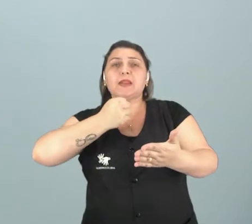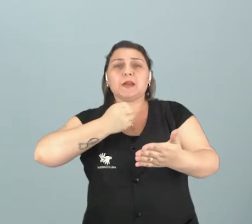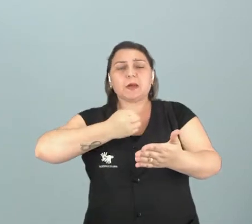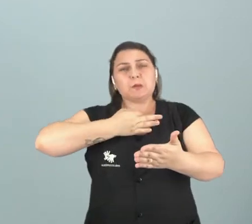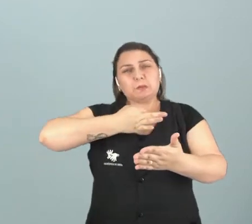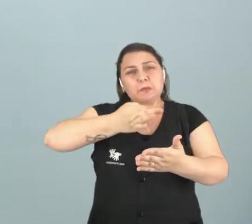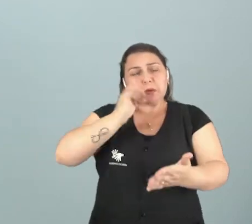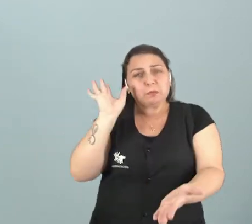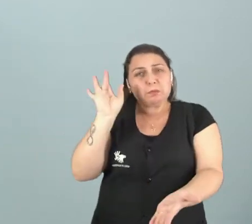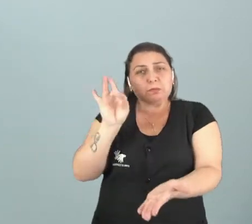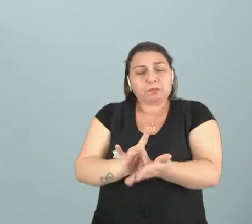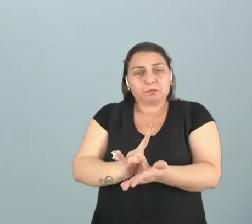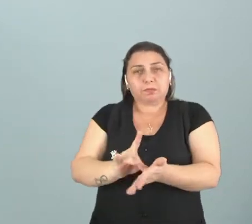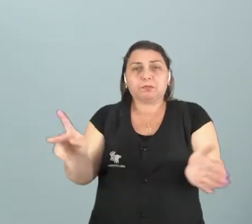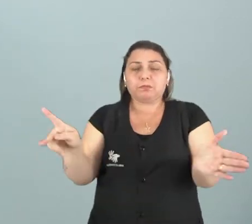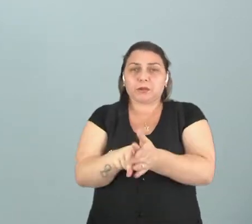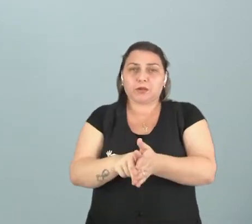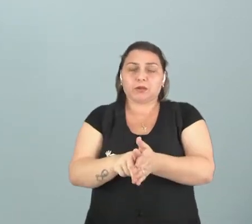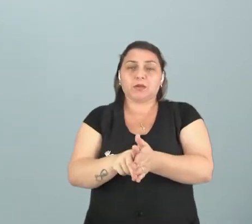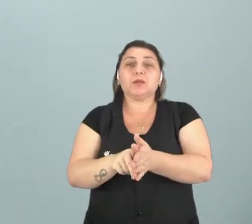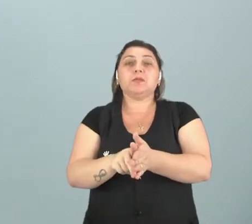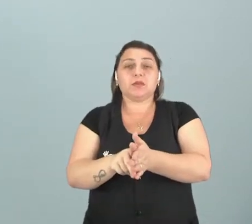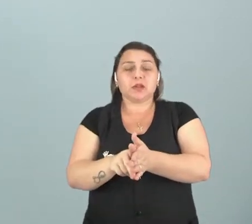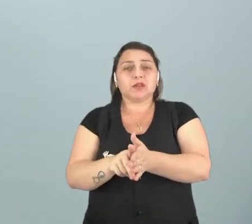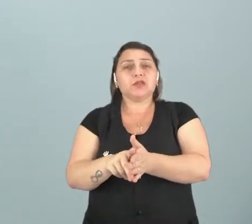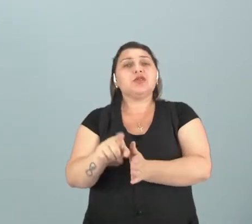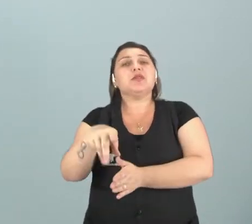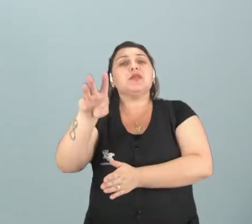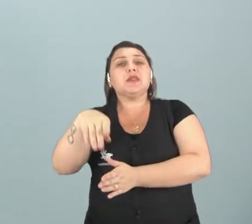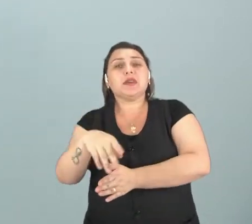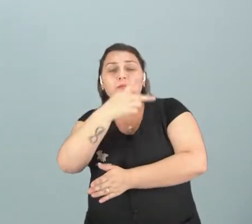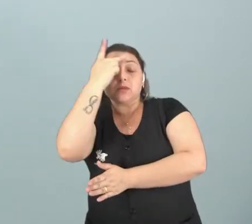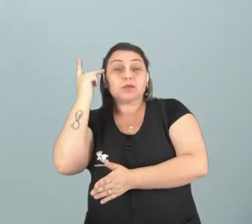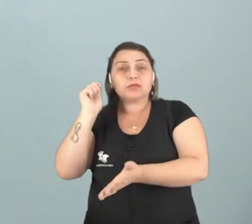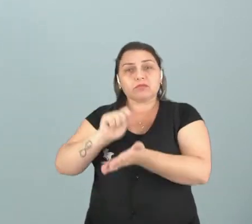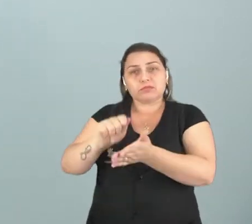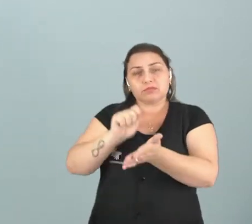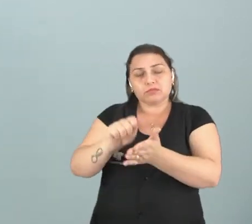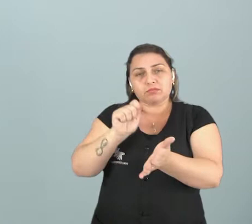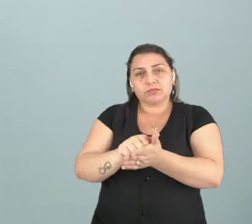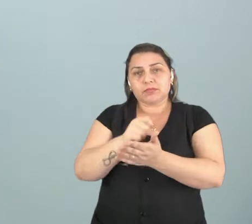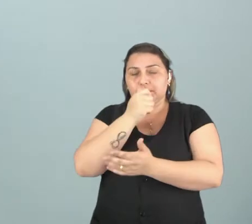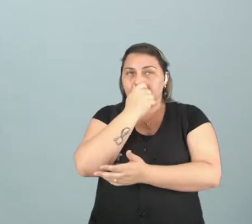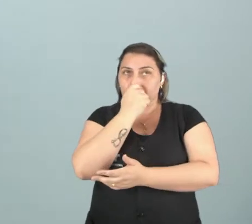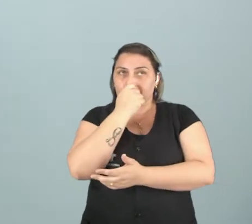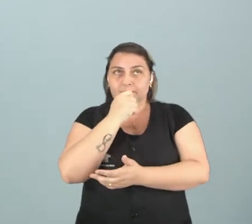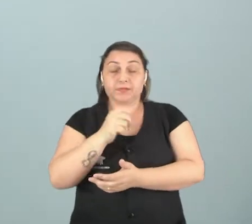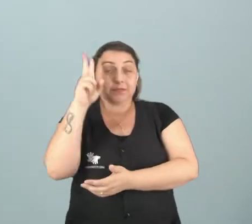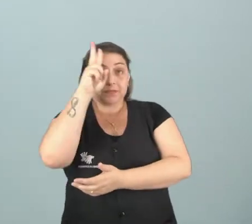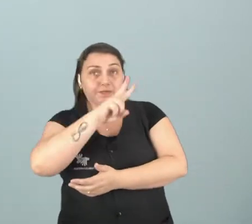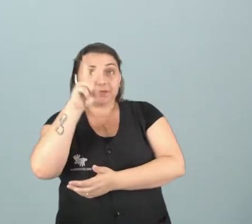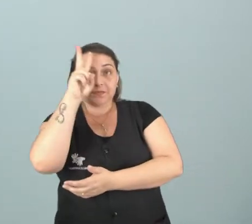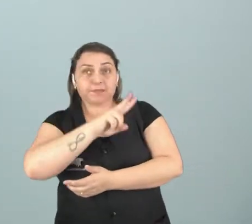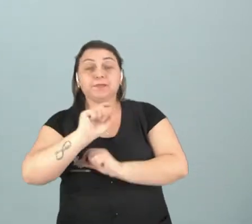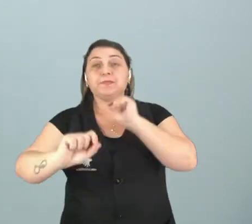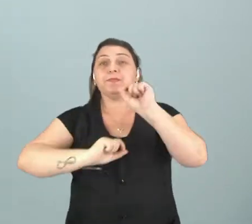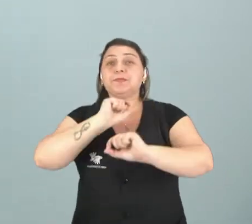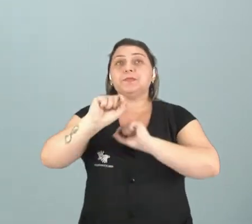críticos em relação ao ponto de vista de quem está publicando. Vamos lá, vamos relembrar. O